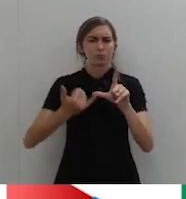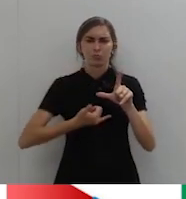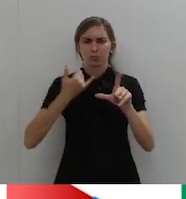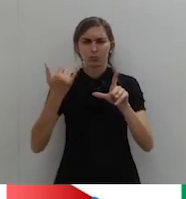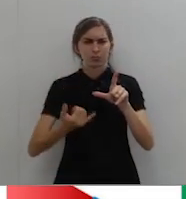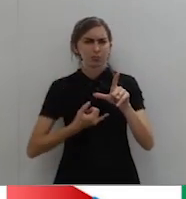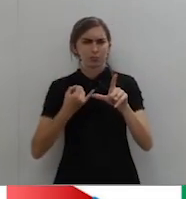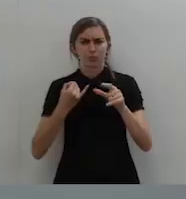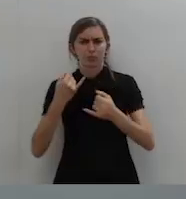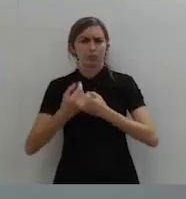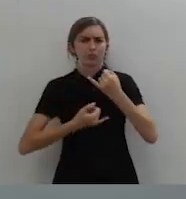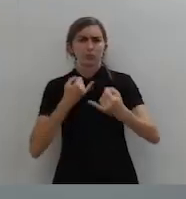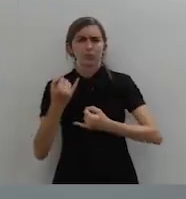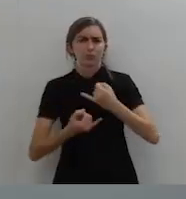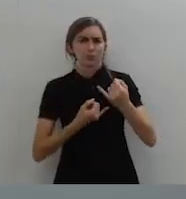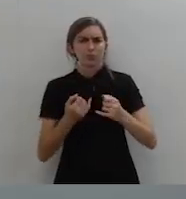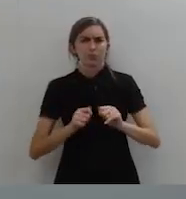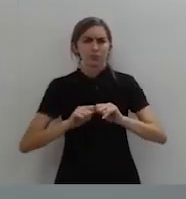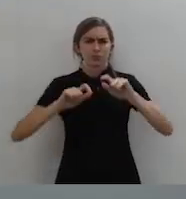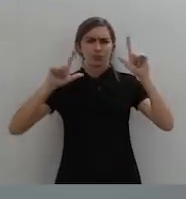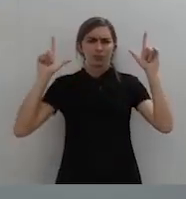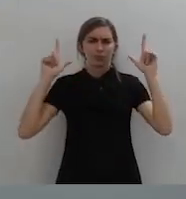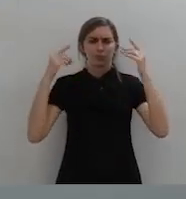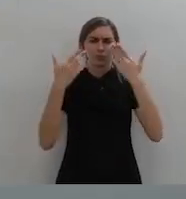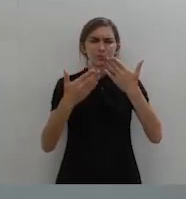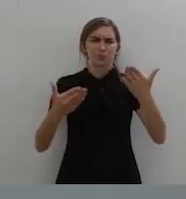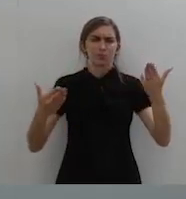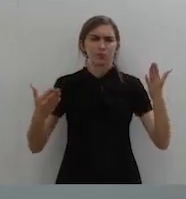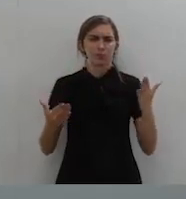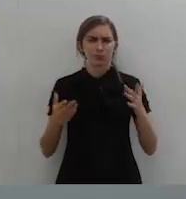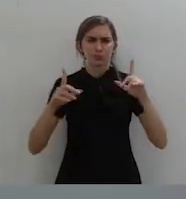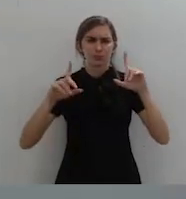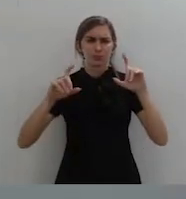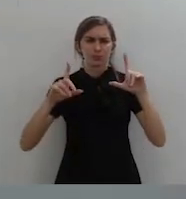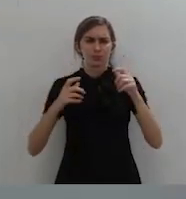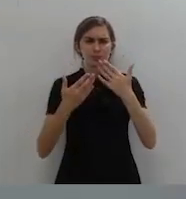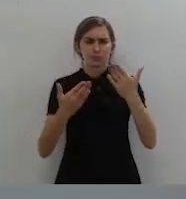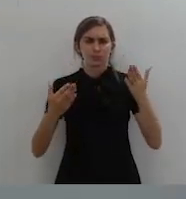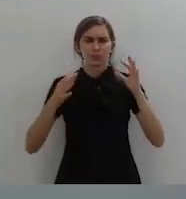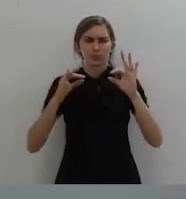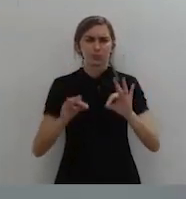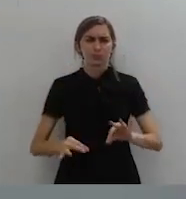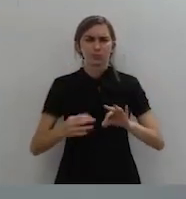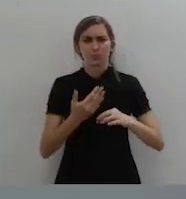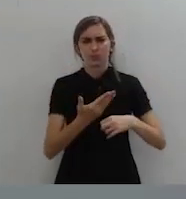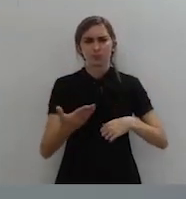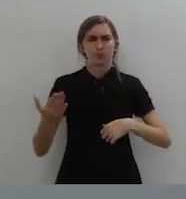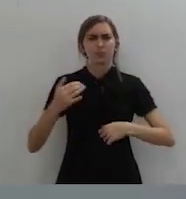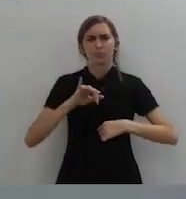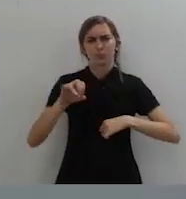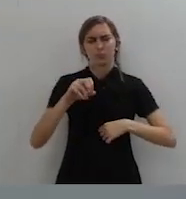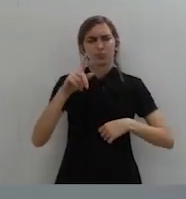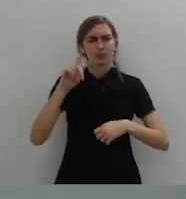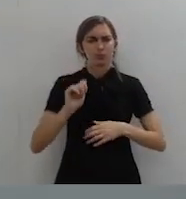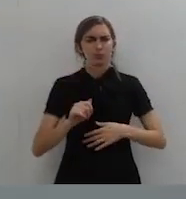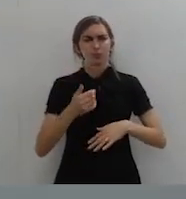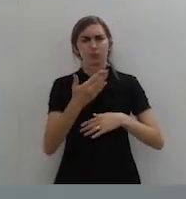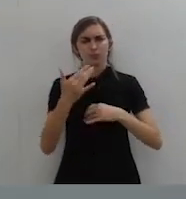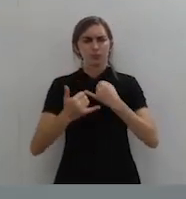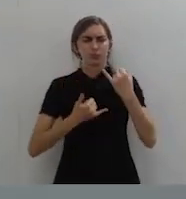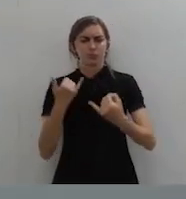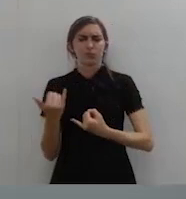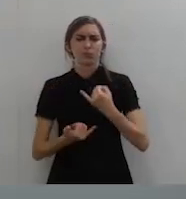ou brincadeiras. Agora na tela vai aparecer para vocês a imagem justamente de um joguinho lúdico,